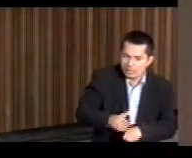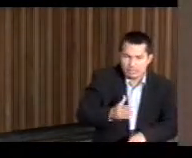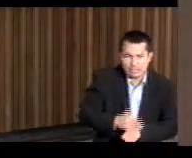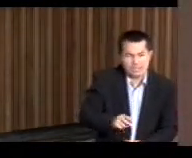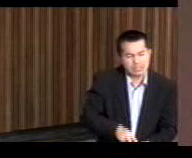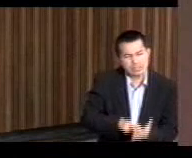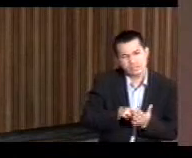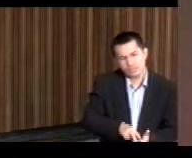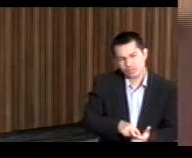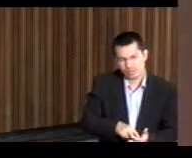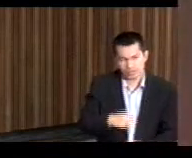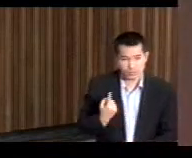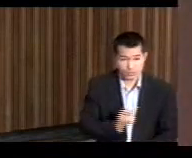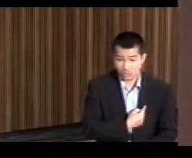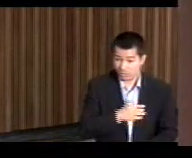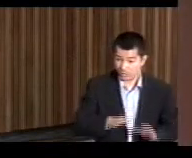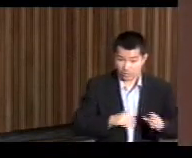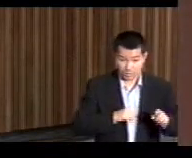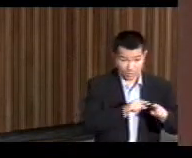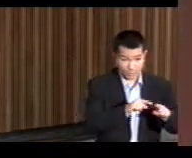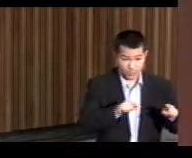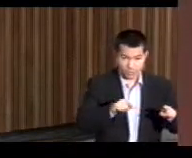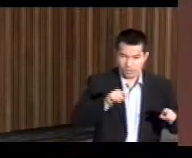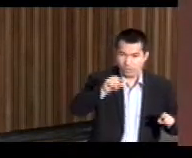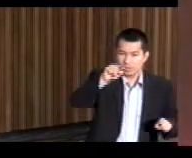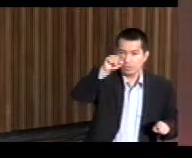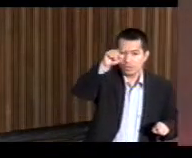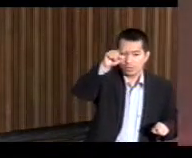ver além do horizonte.